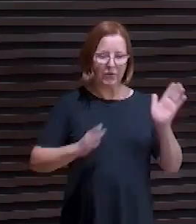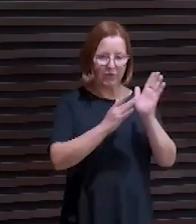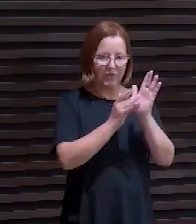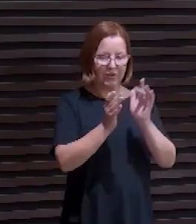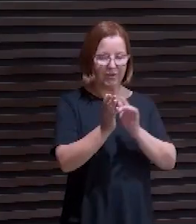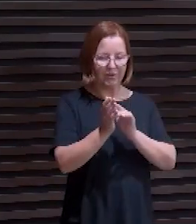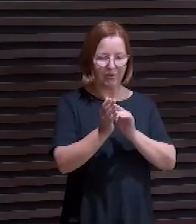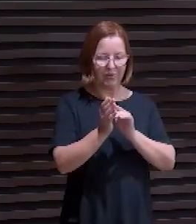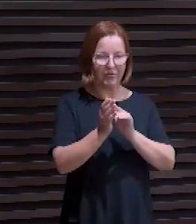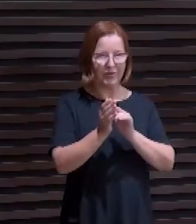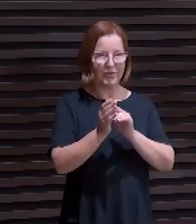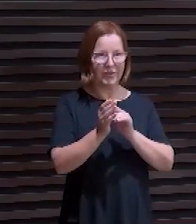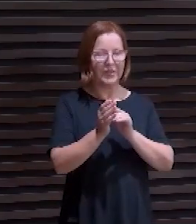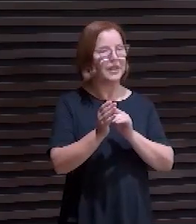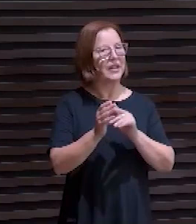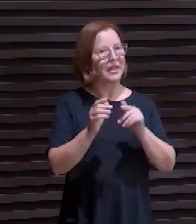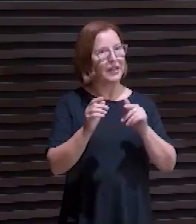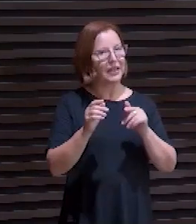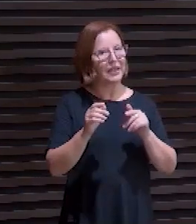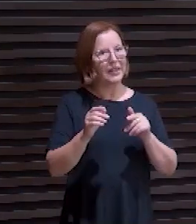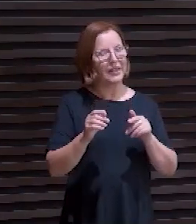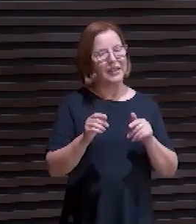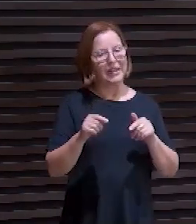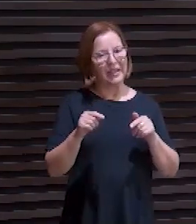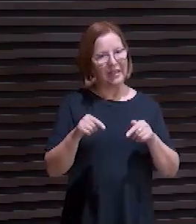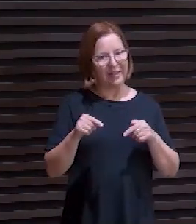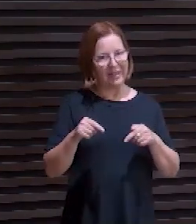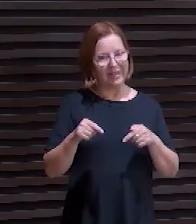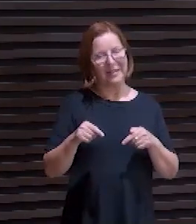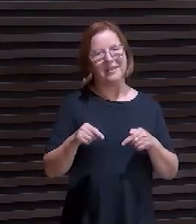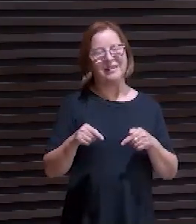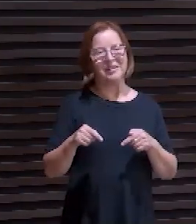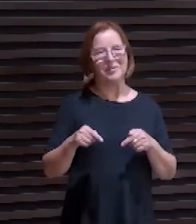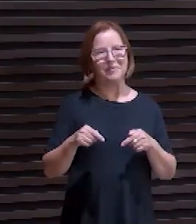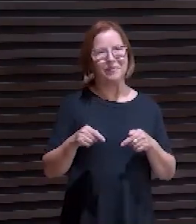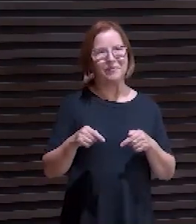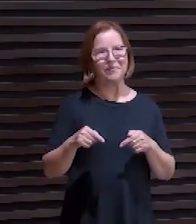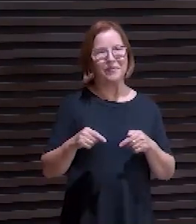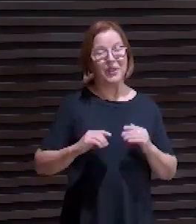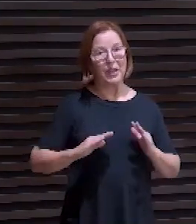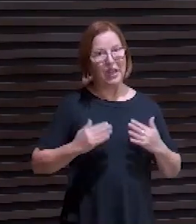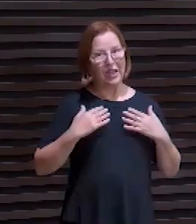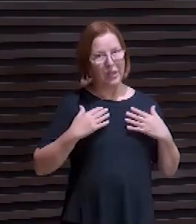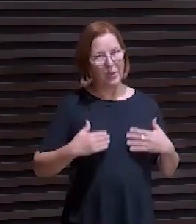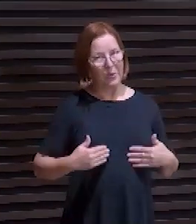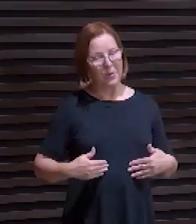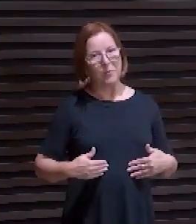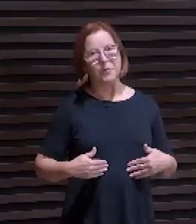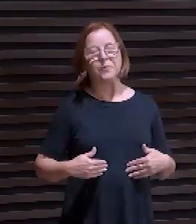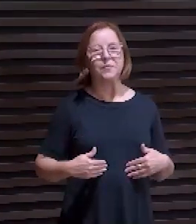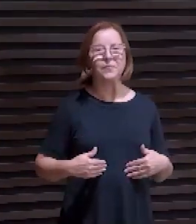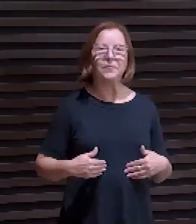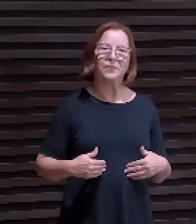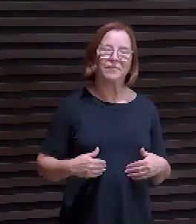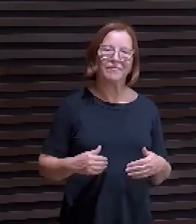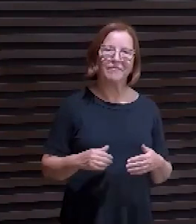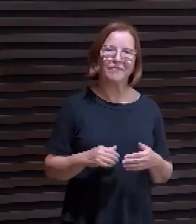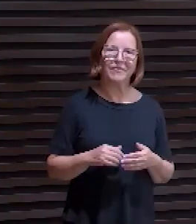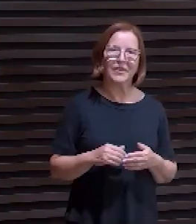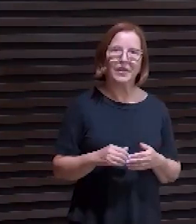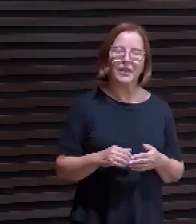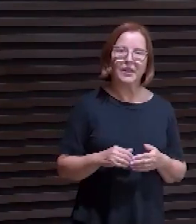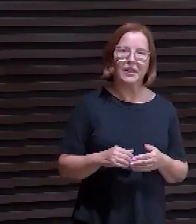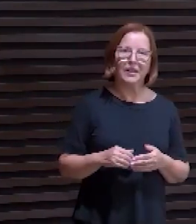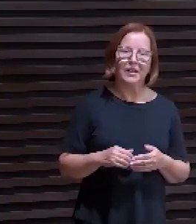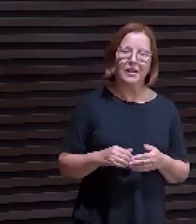encarnação. Jesus Cristo é a exaltação do homem que veio para salvar a humanidade.